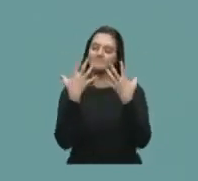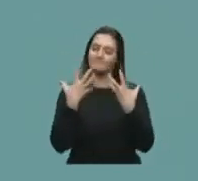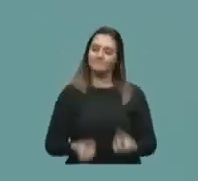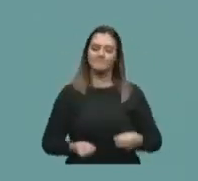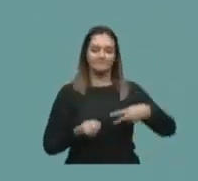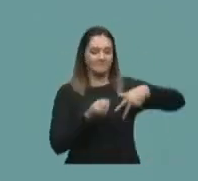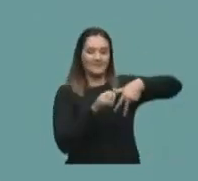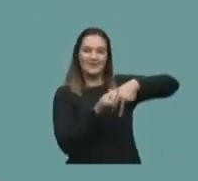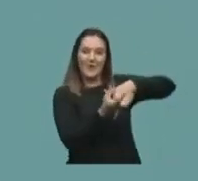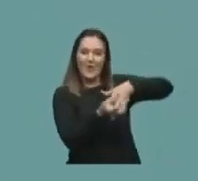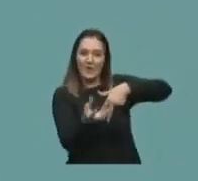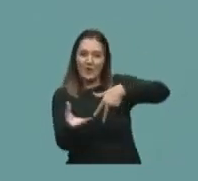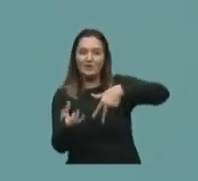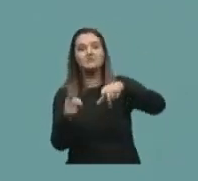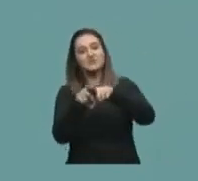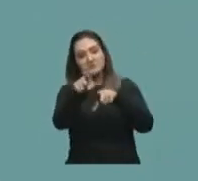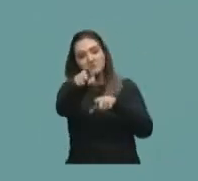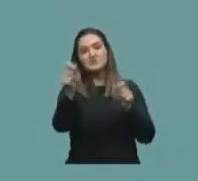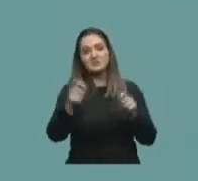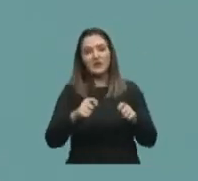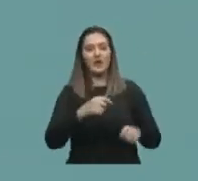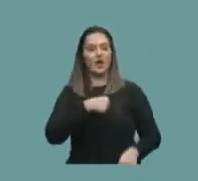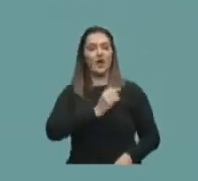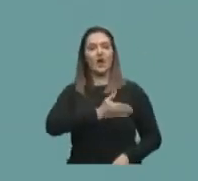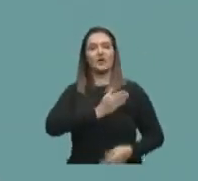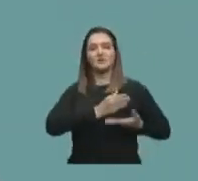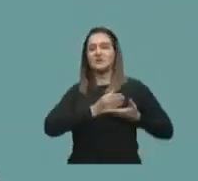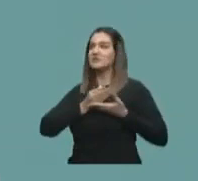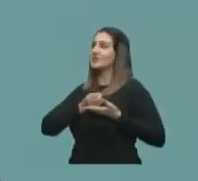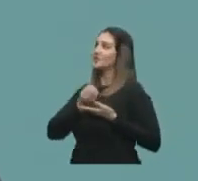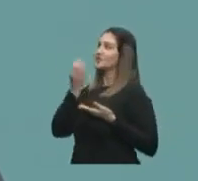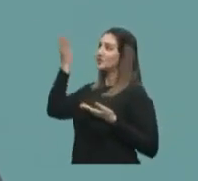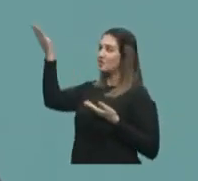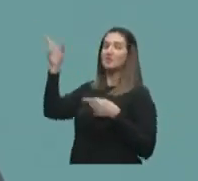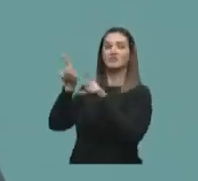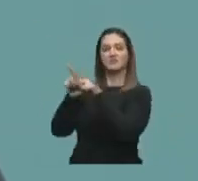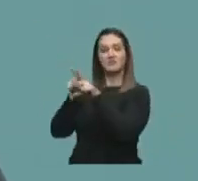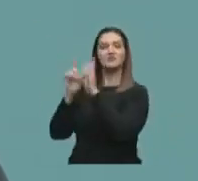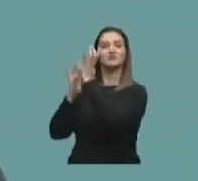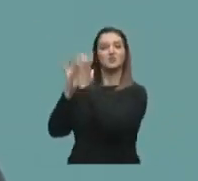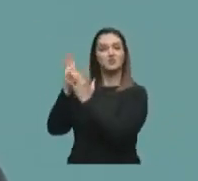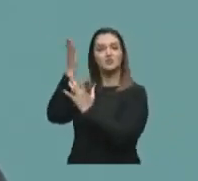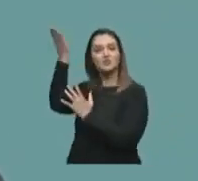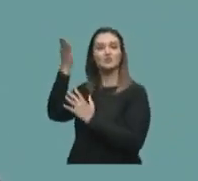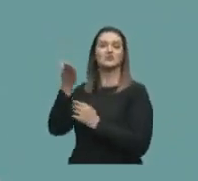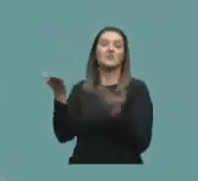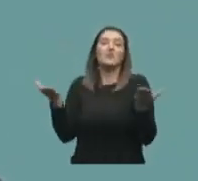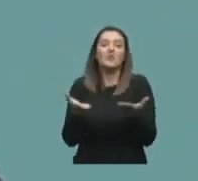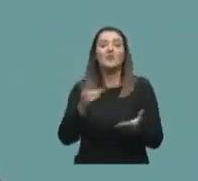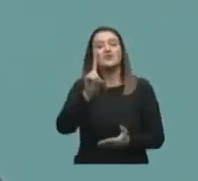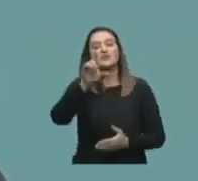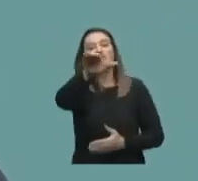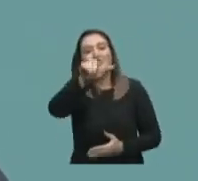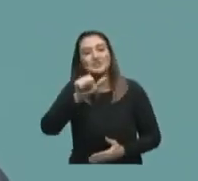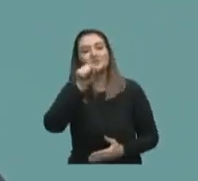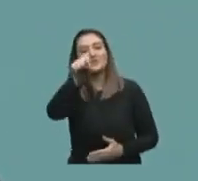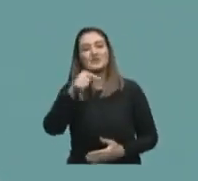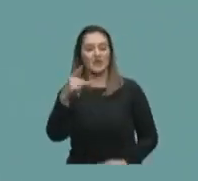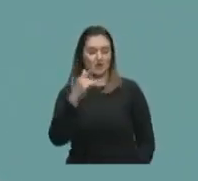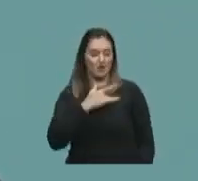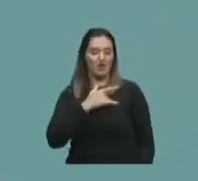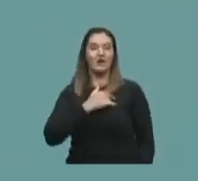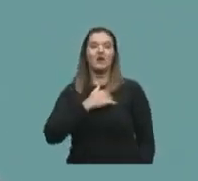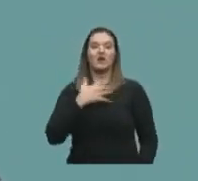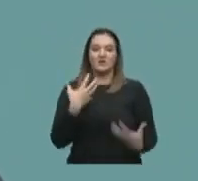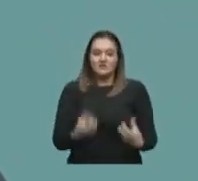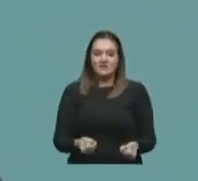filho? Você também pode doar o seu coração, entregar sua vida para Jesus. Hoje Deus está chamando você, hoje Deus toca o seu